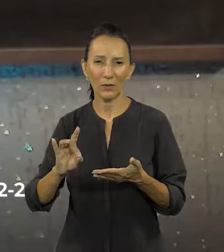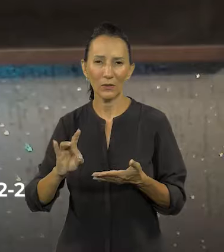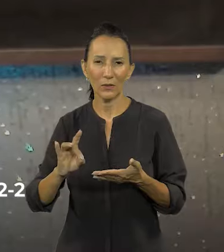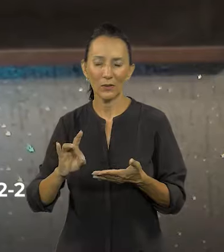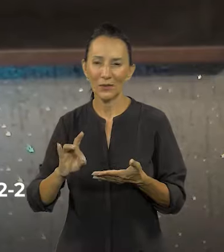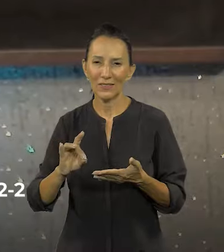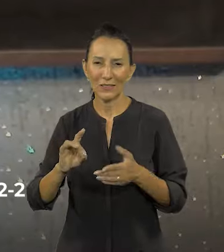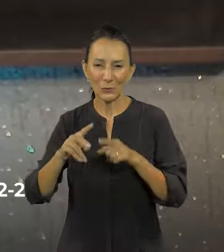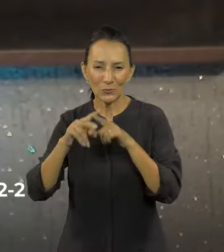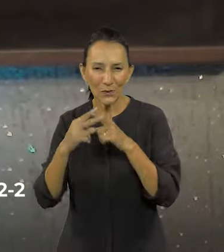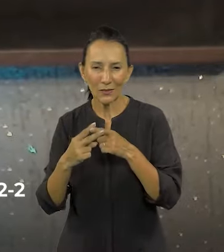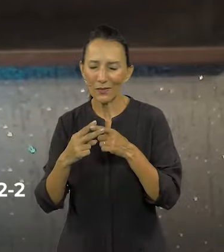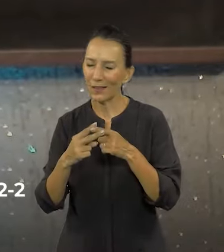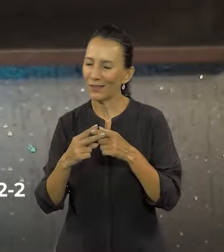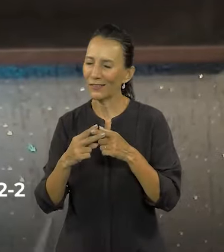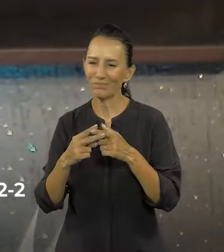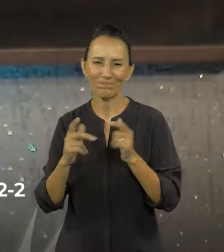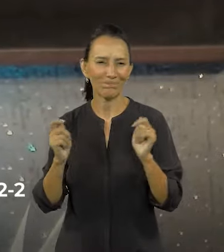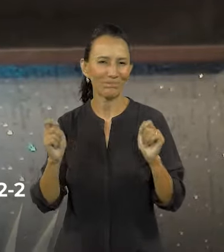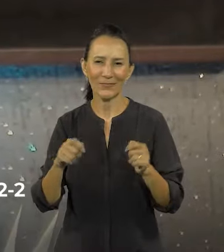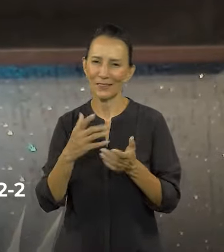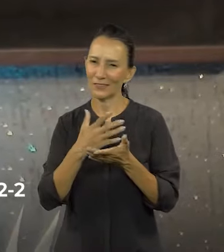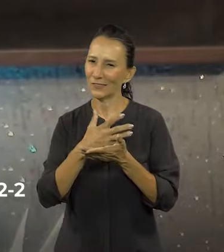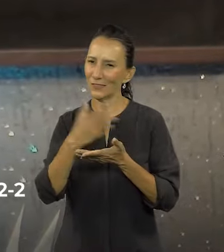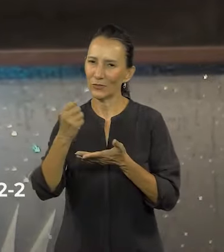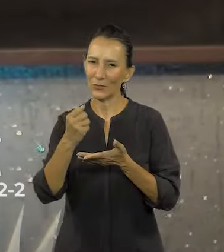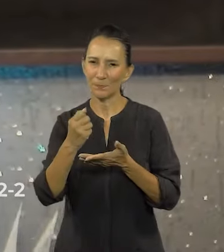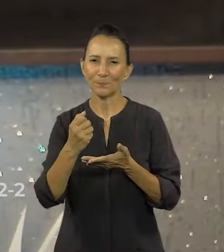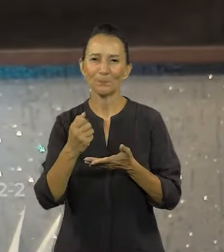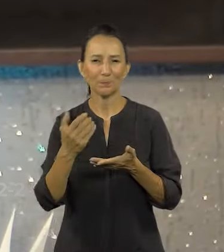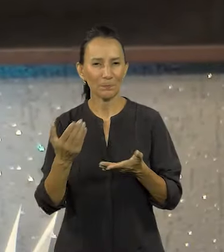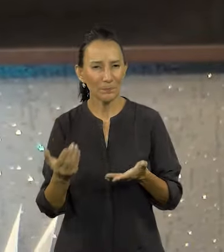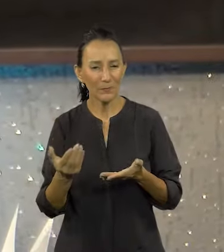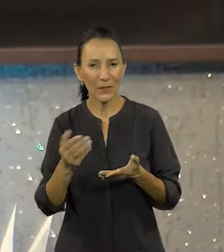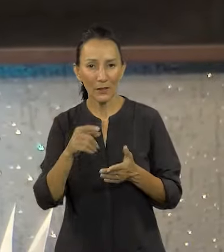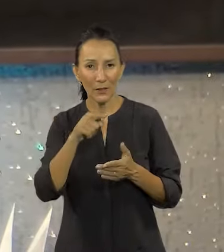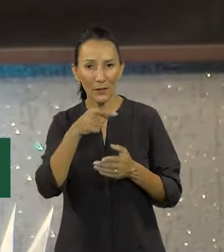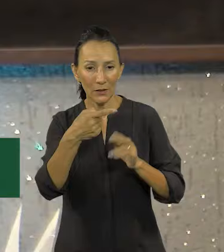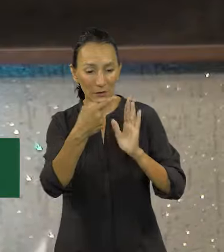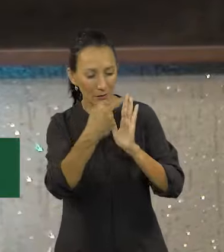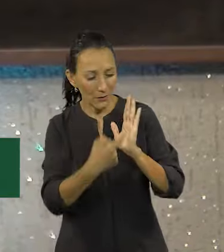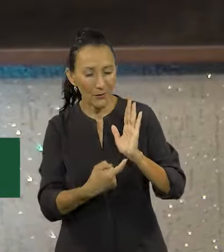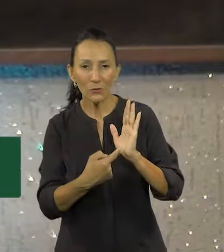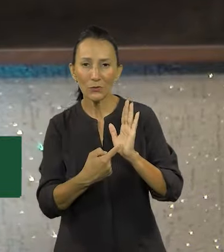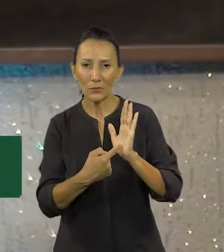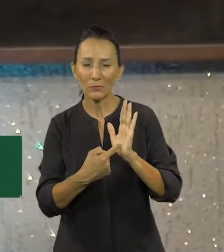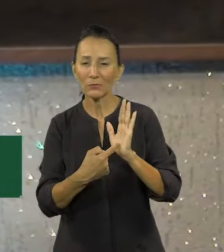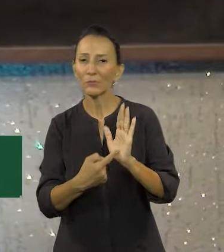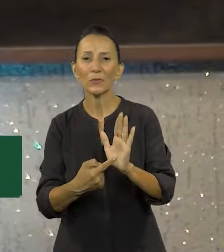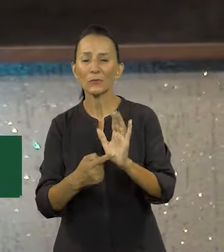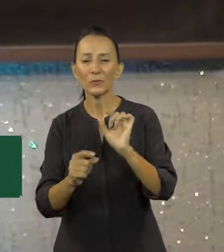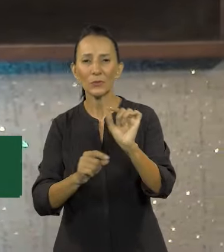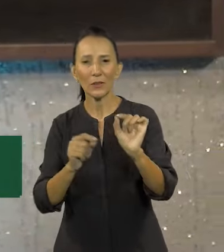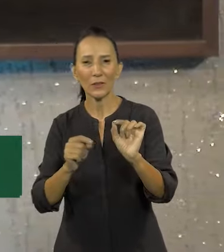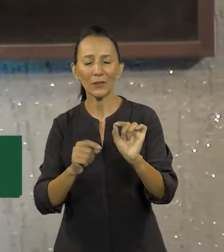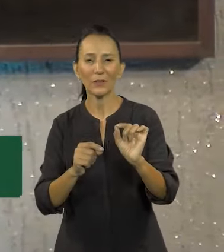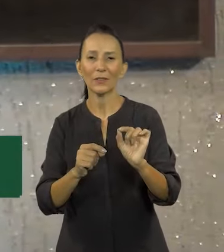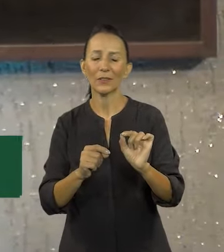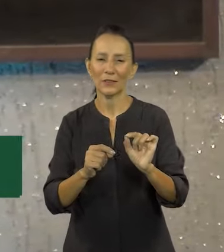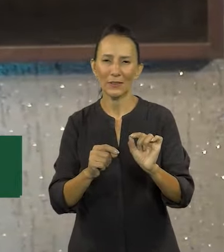pode se consertar mais precipitação você por isso que esse texto ele é claro e